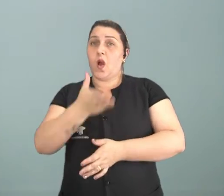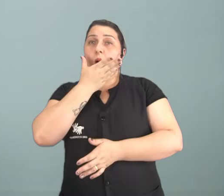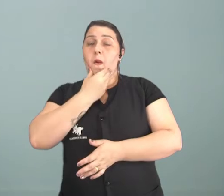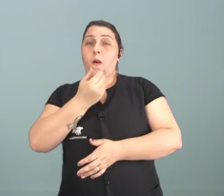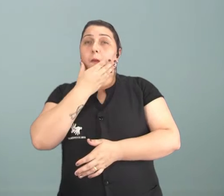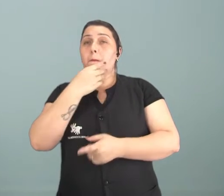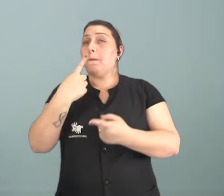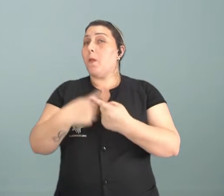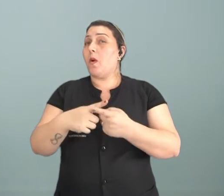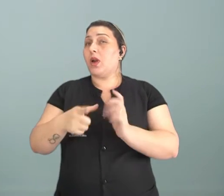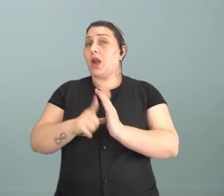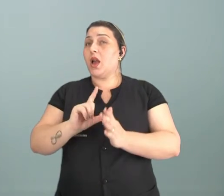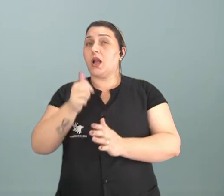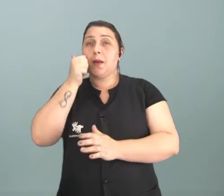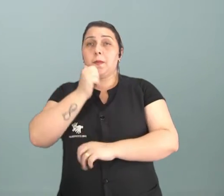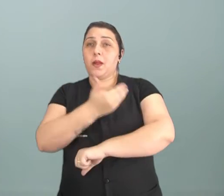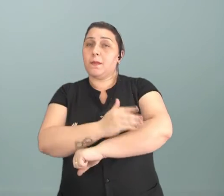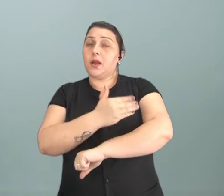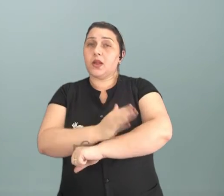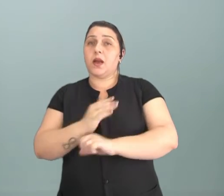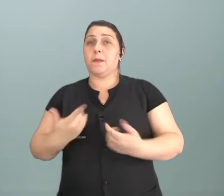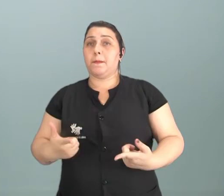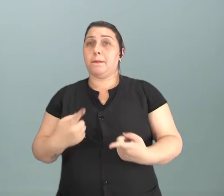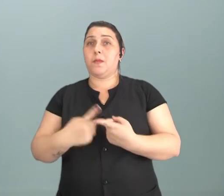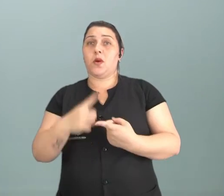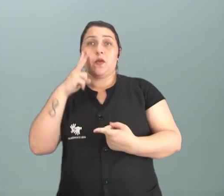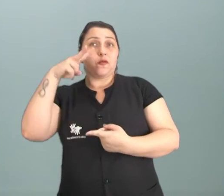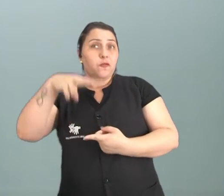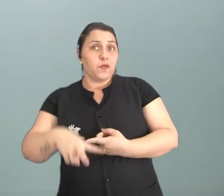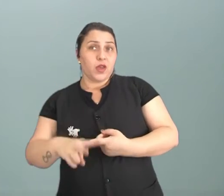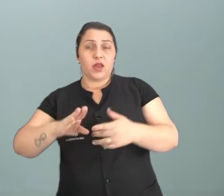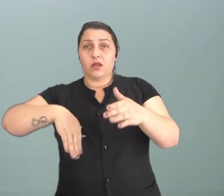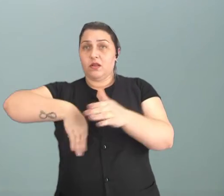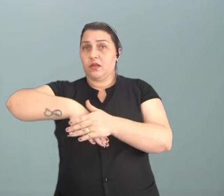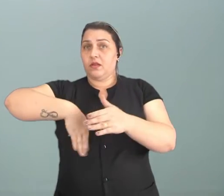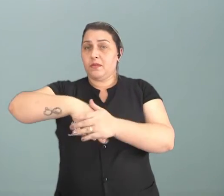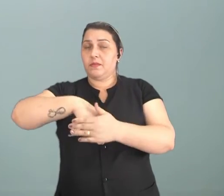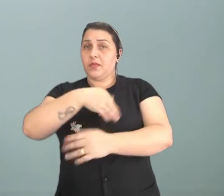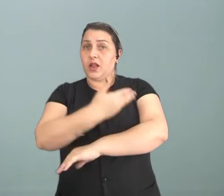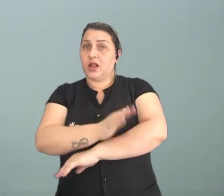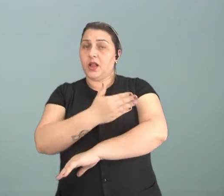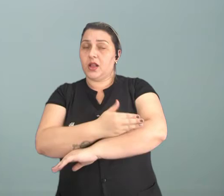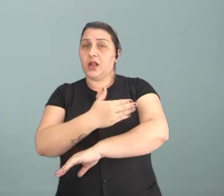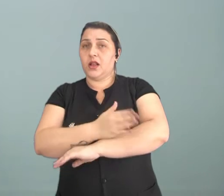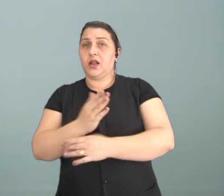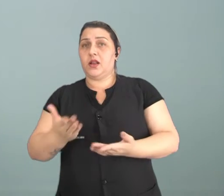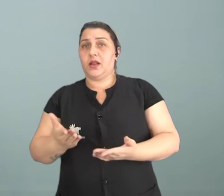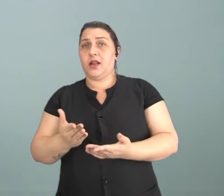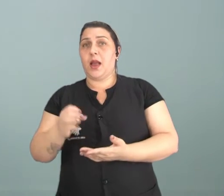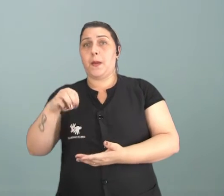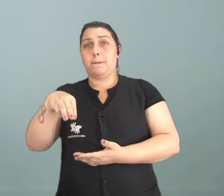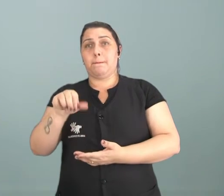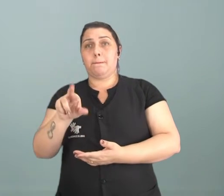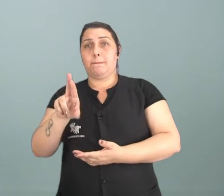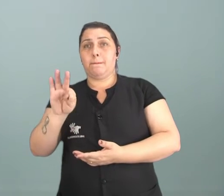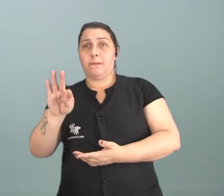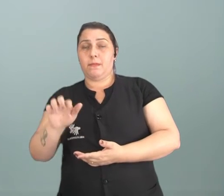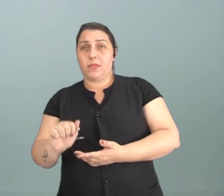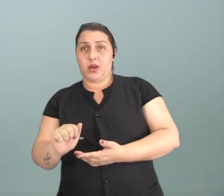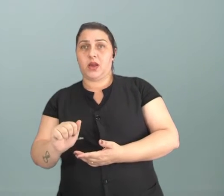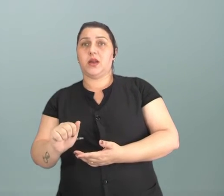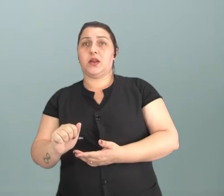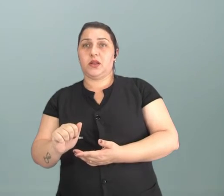mulheres não praticavam? Só os homens. A gente não via mulheres no futebol. Hoje em dia a gente vê a Marta e muitas outras